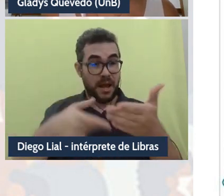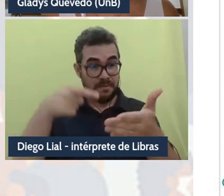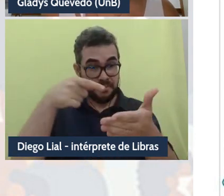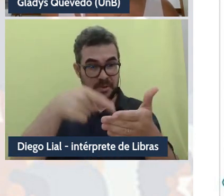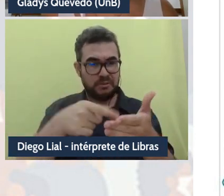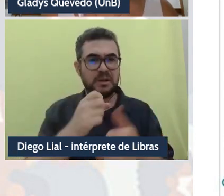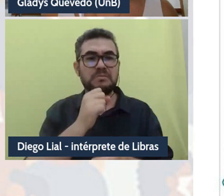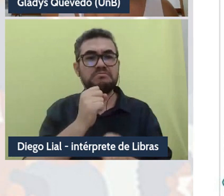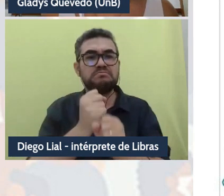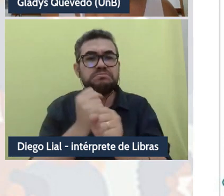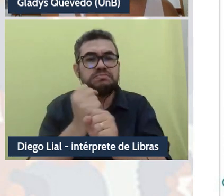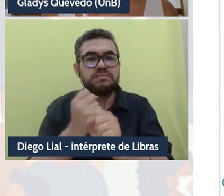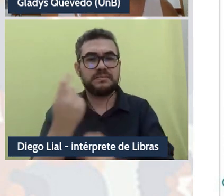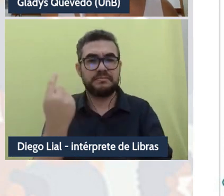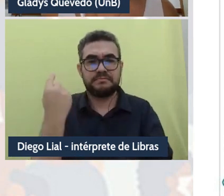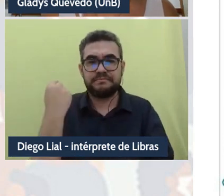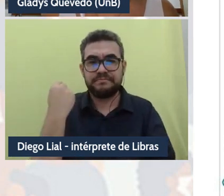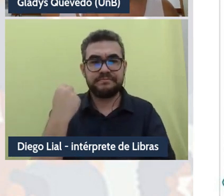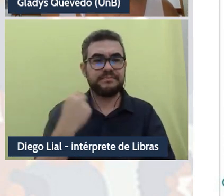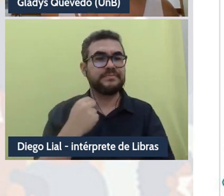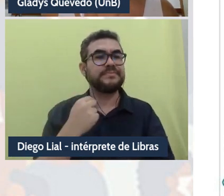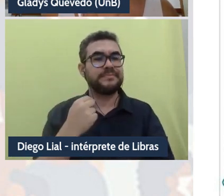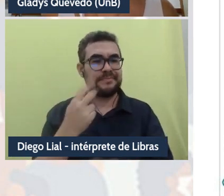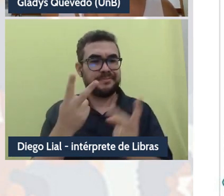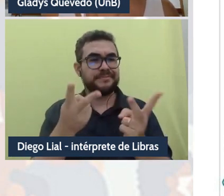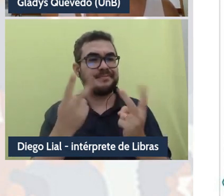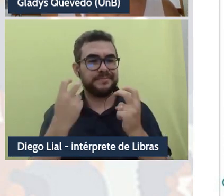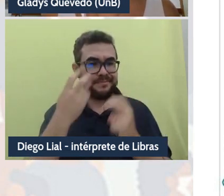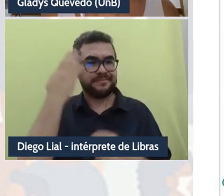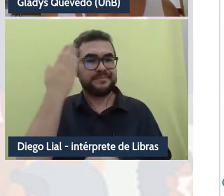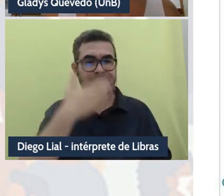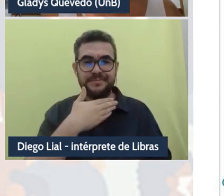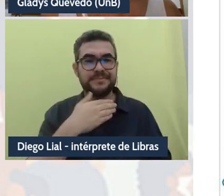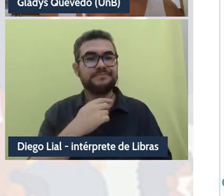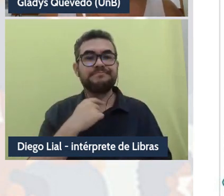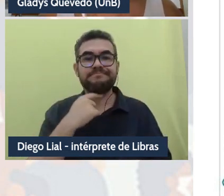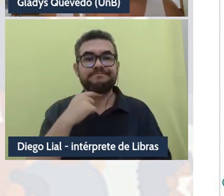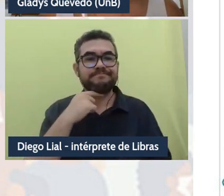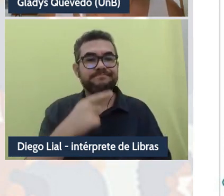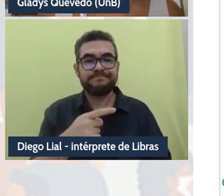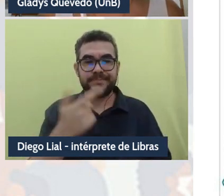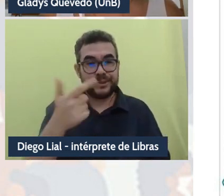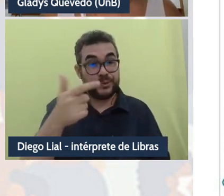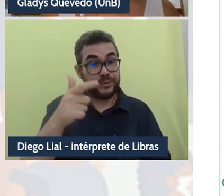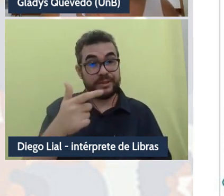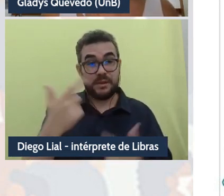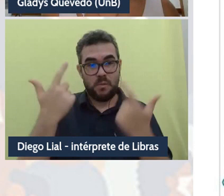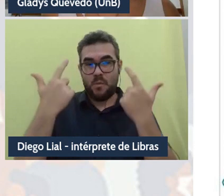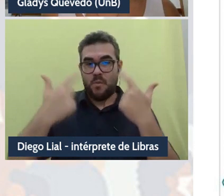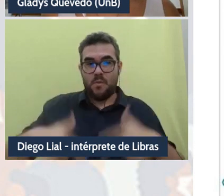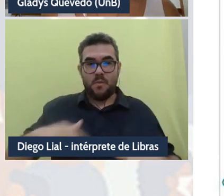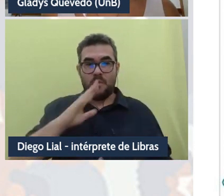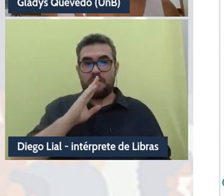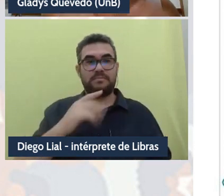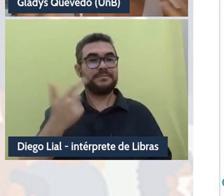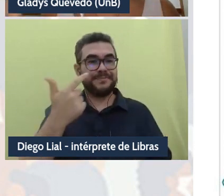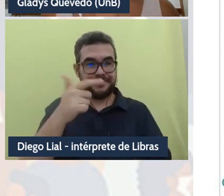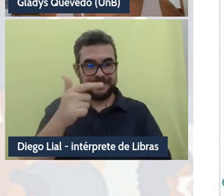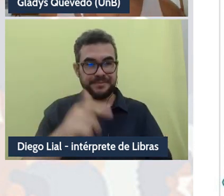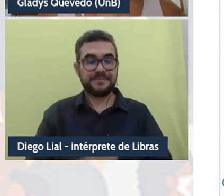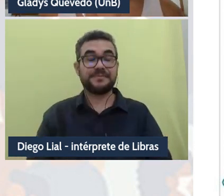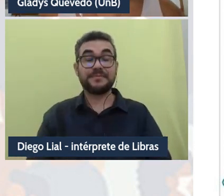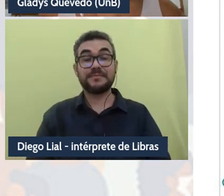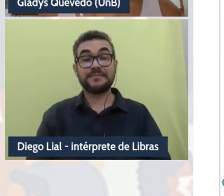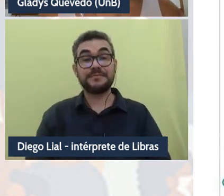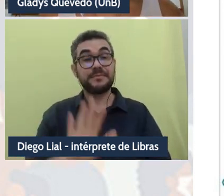nós o quanto ela não é neutra, né? Mas voltando aqui à minha questão de 2010, o que a gente